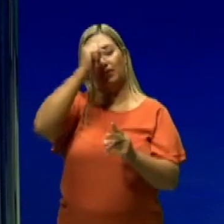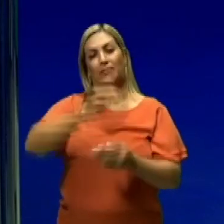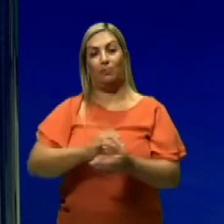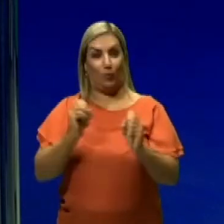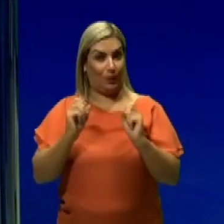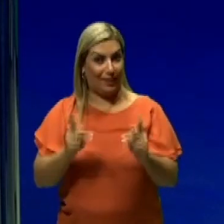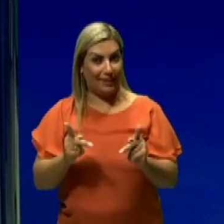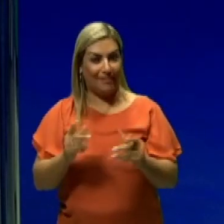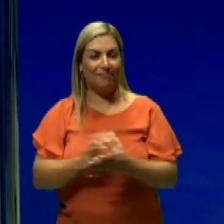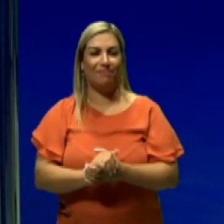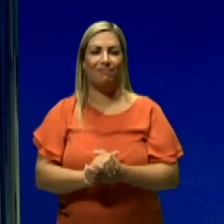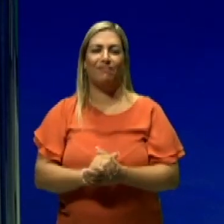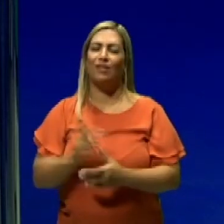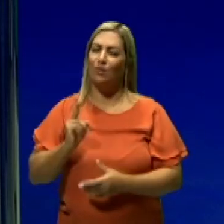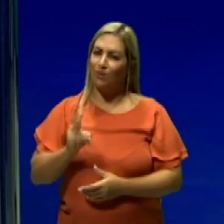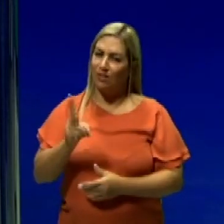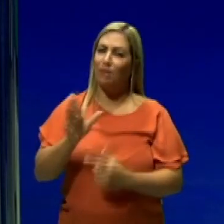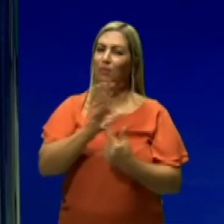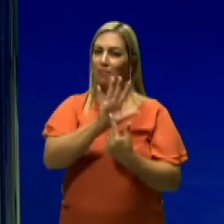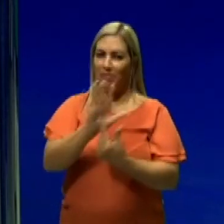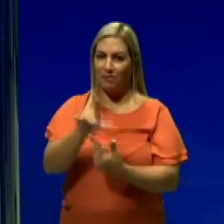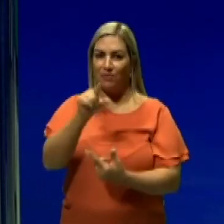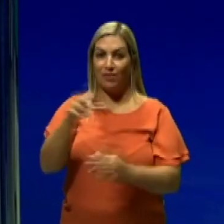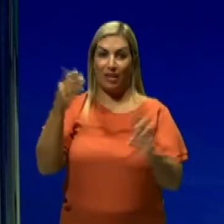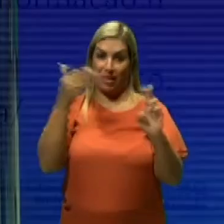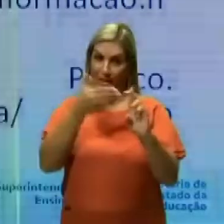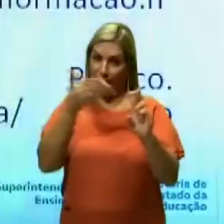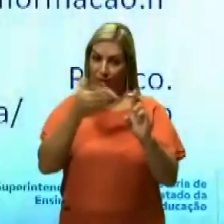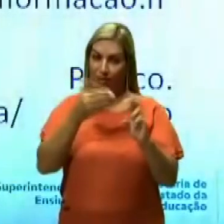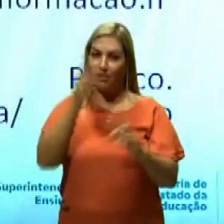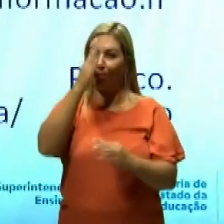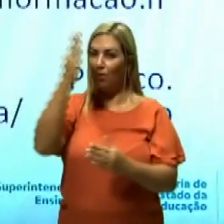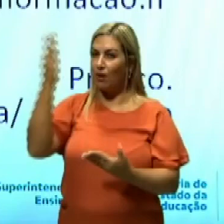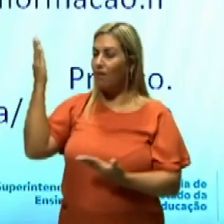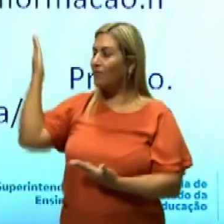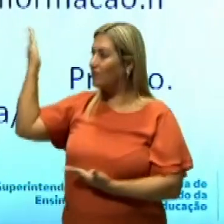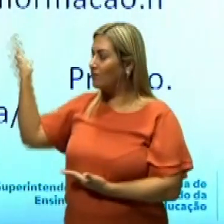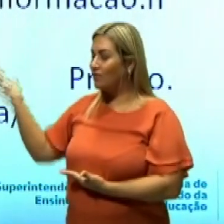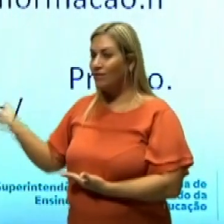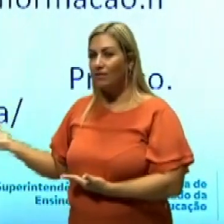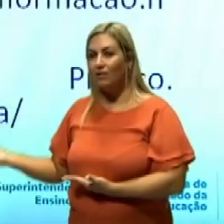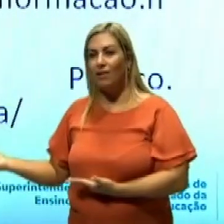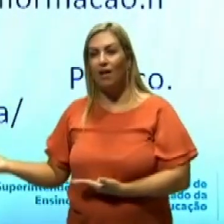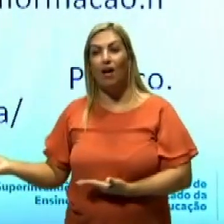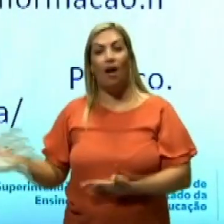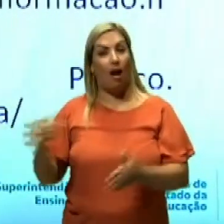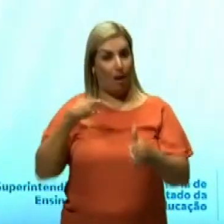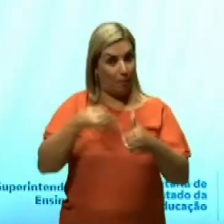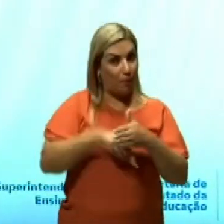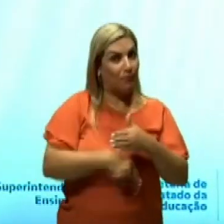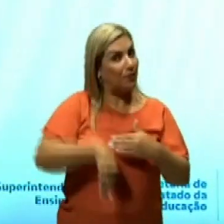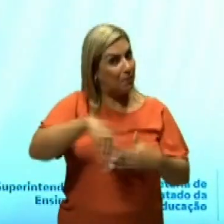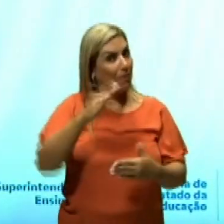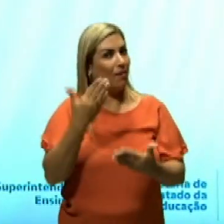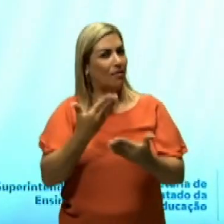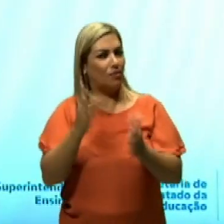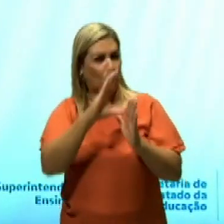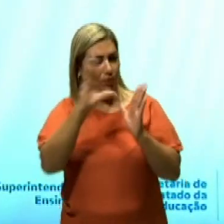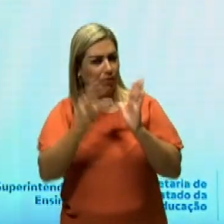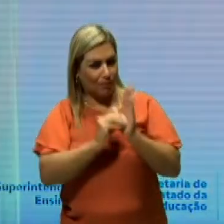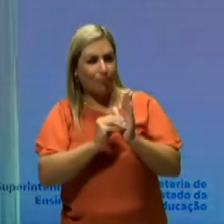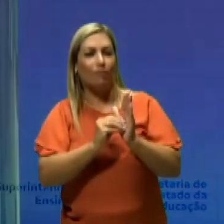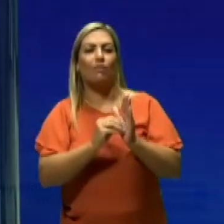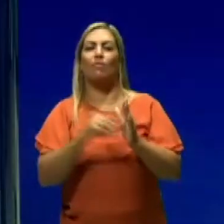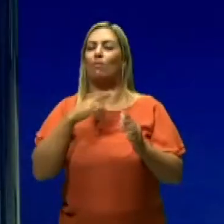certinho eu trago sempre para você as nossas referências bibliográficas para você aprofundar um pouco mais os seus